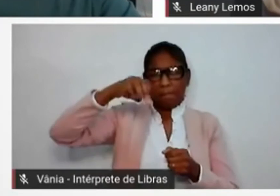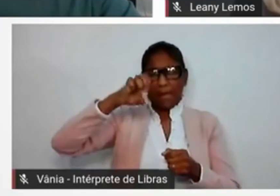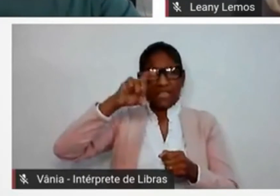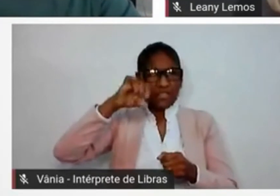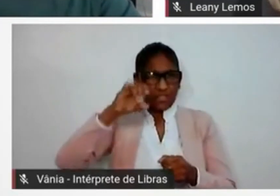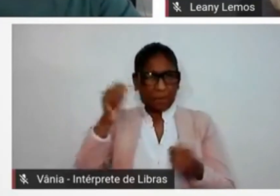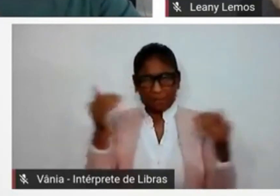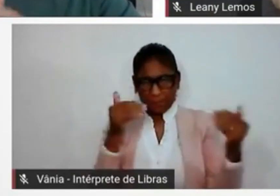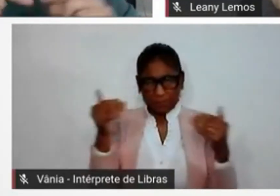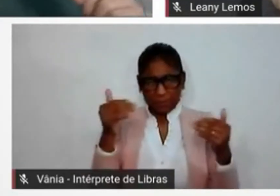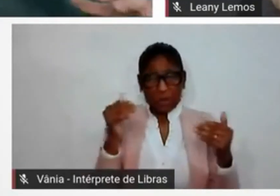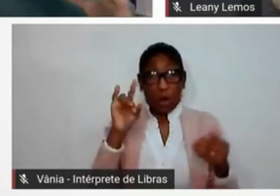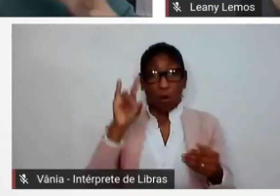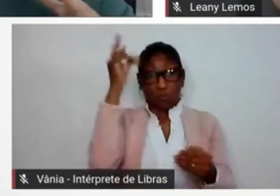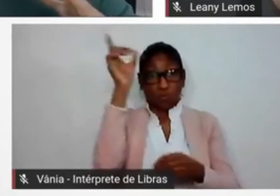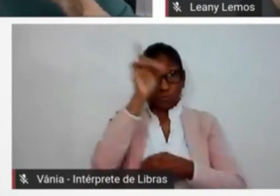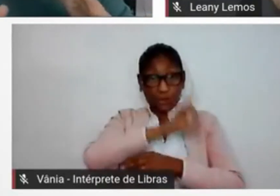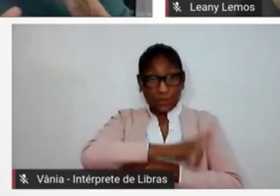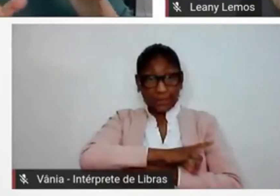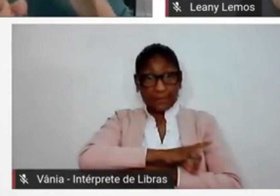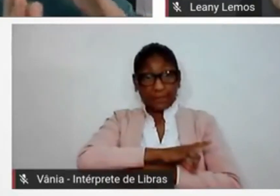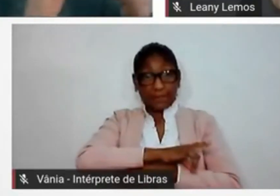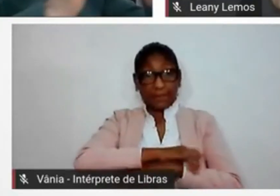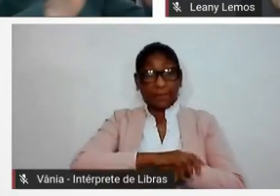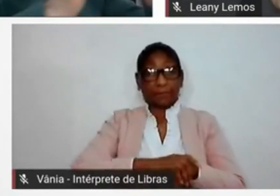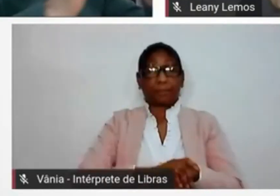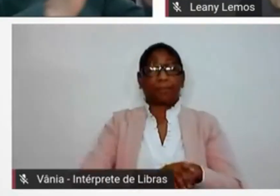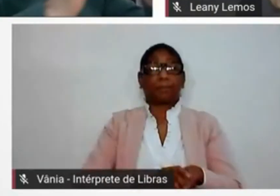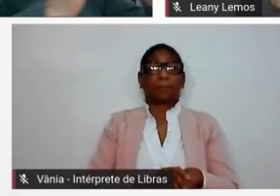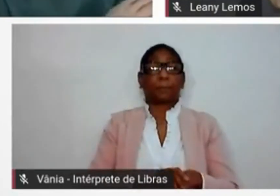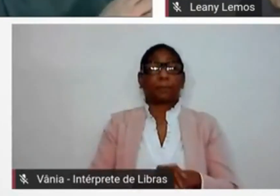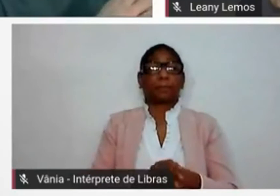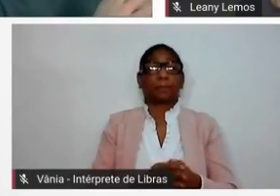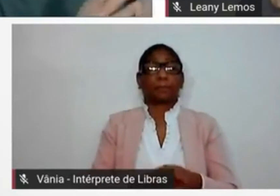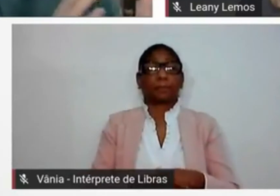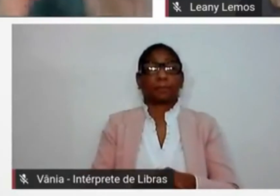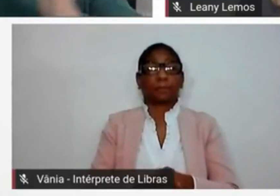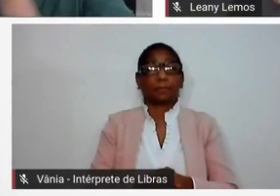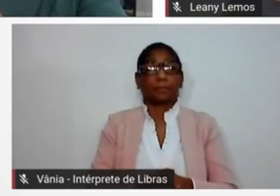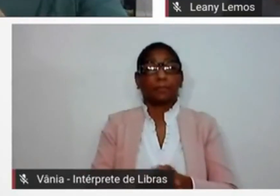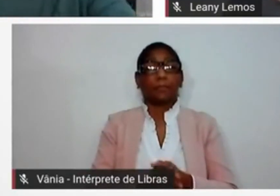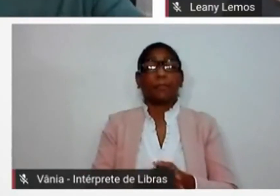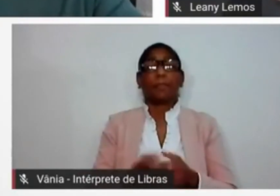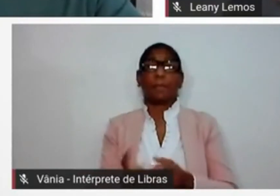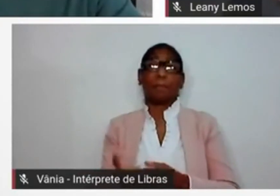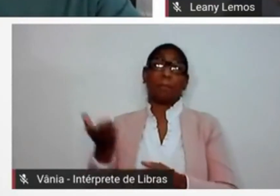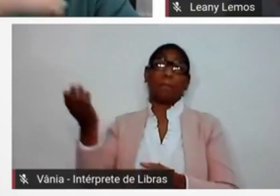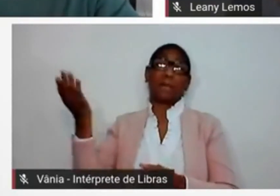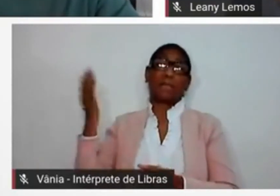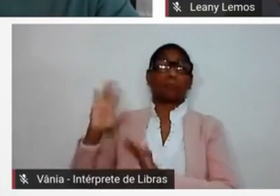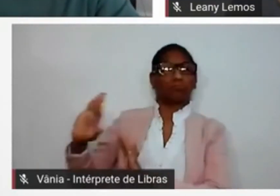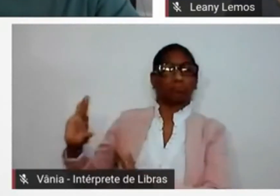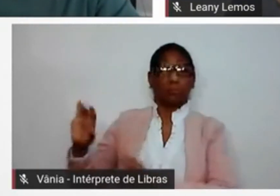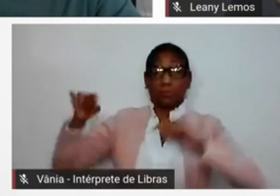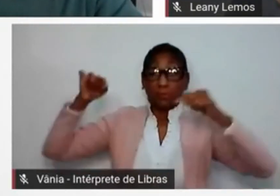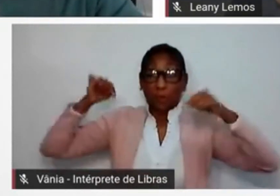que nos últimos dias essa média móvel, que exclui mais antigo e incorpora o dia mais recente, né? Isso